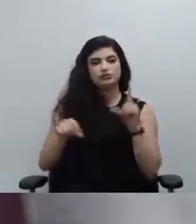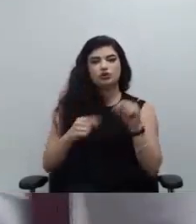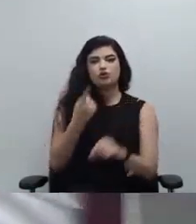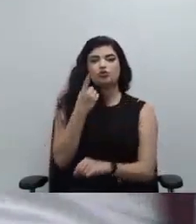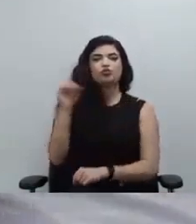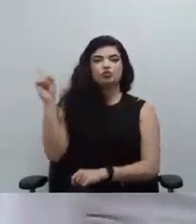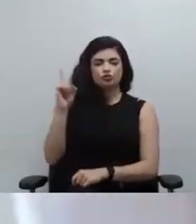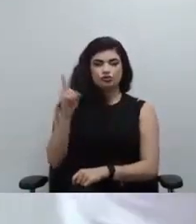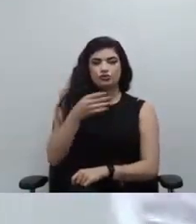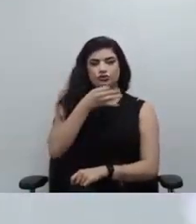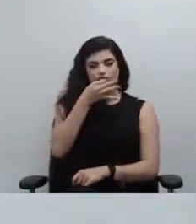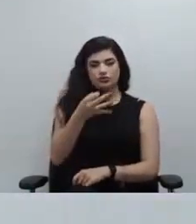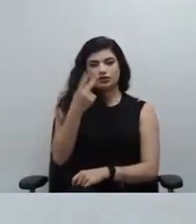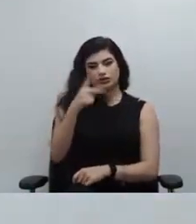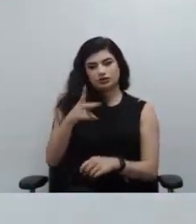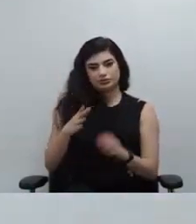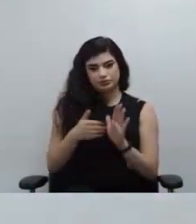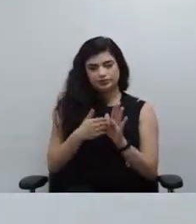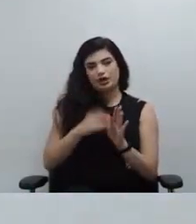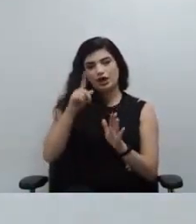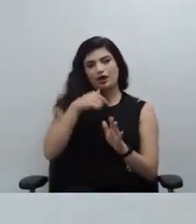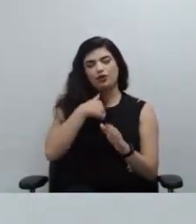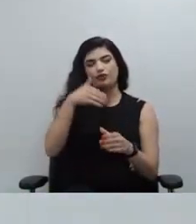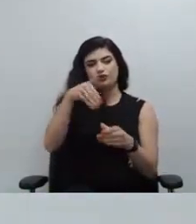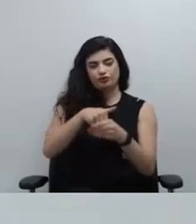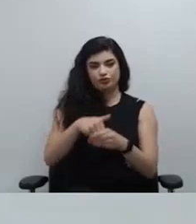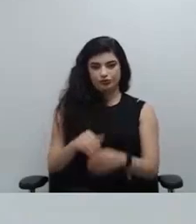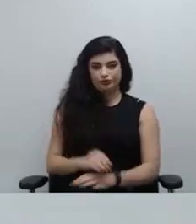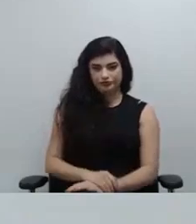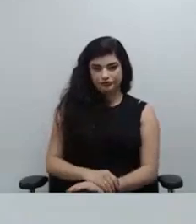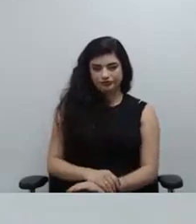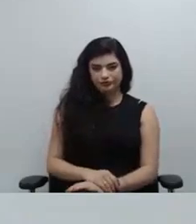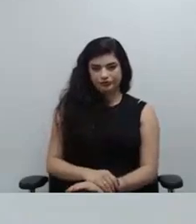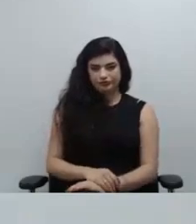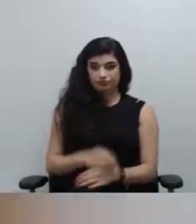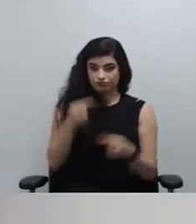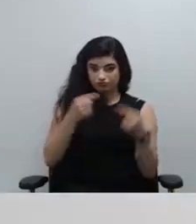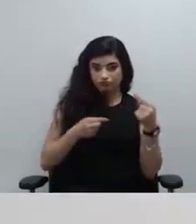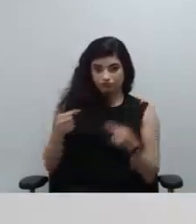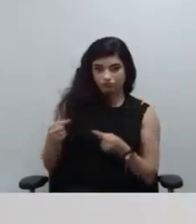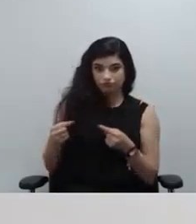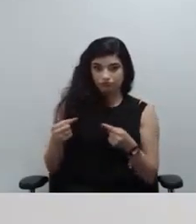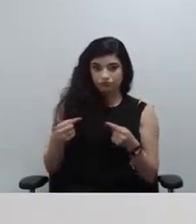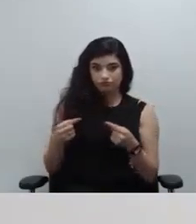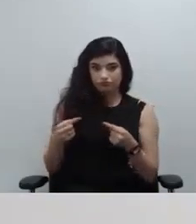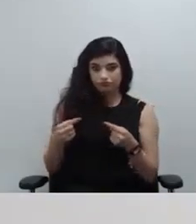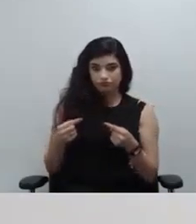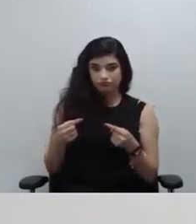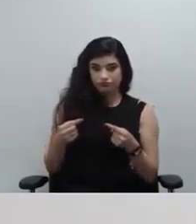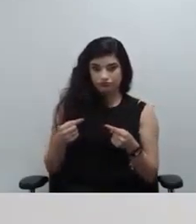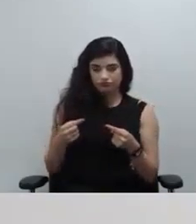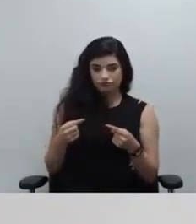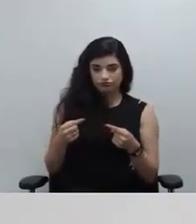última manifestação de seu proponente. É como voto. Em discussão?